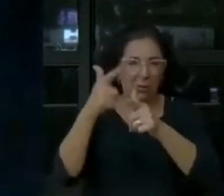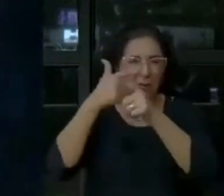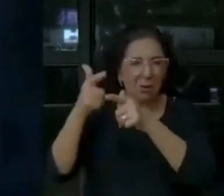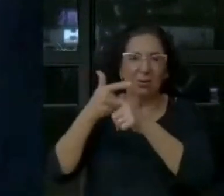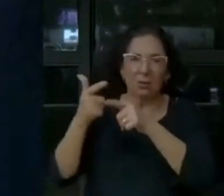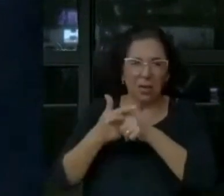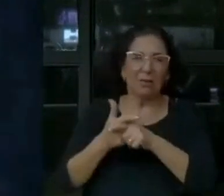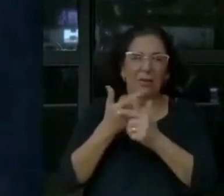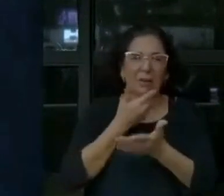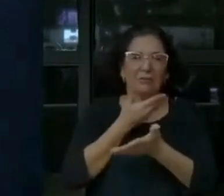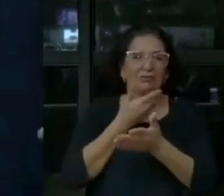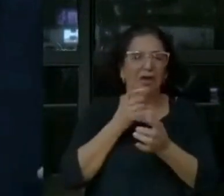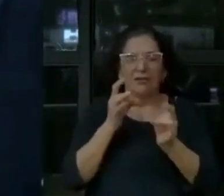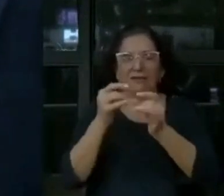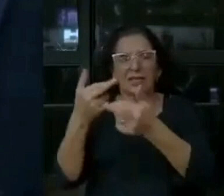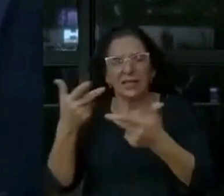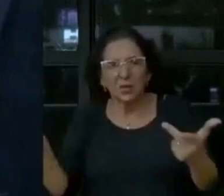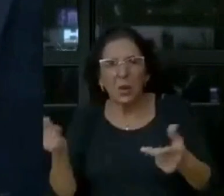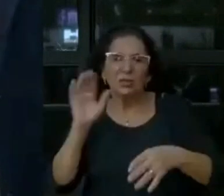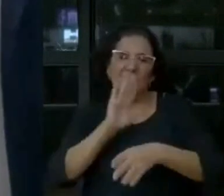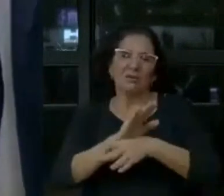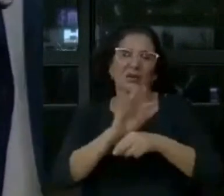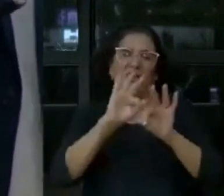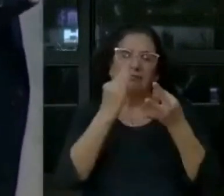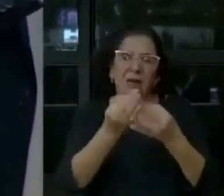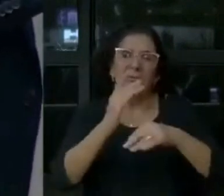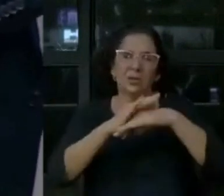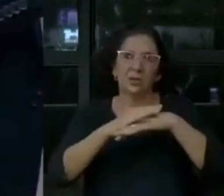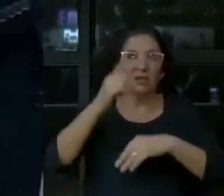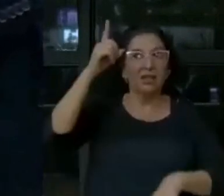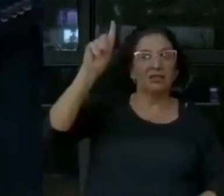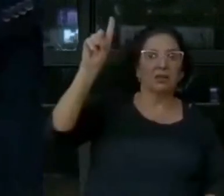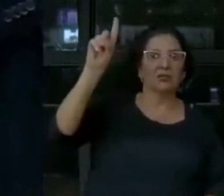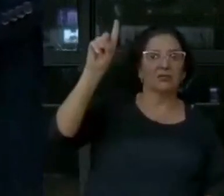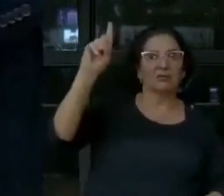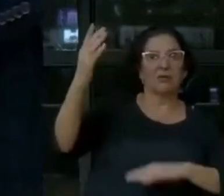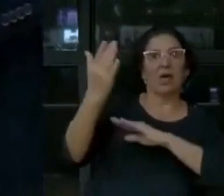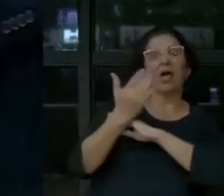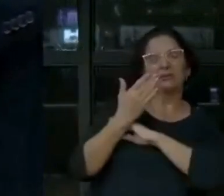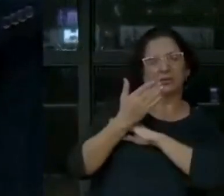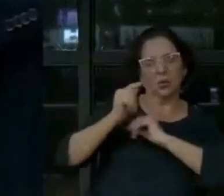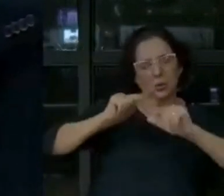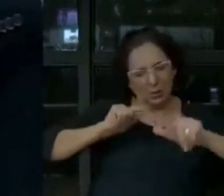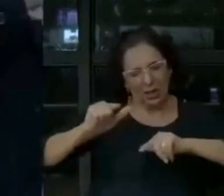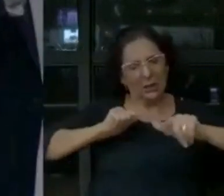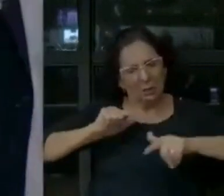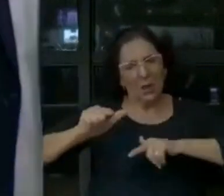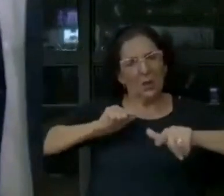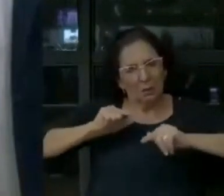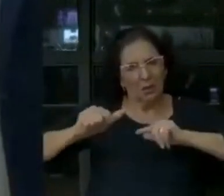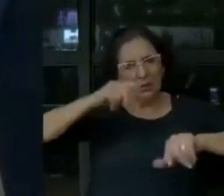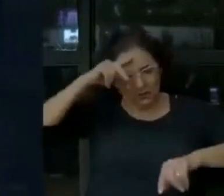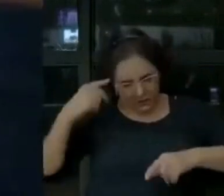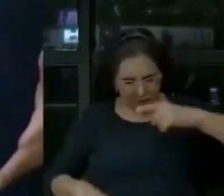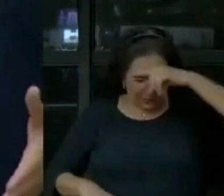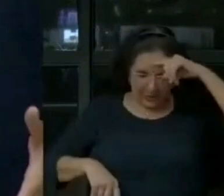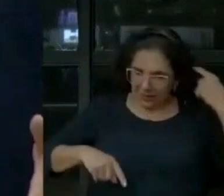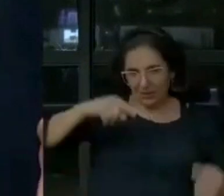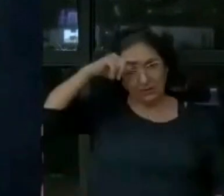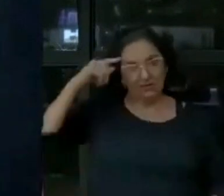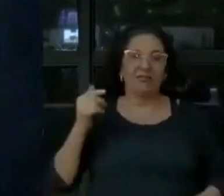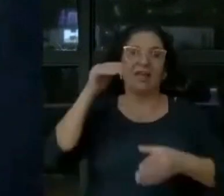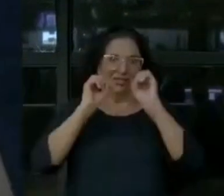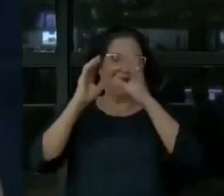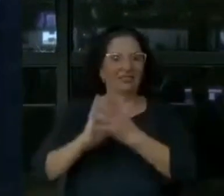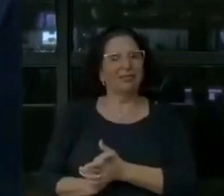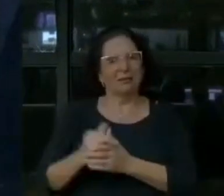perdemos tudo. E o que acontece? Deus de novo na minha vida. A gente trabalhando, vem as